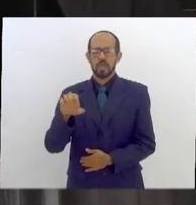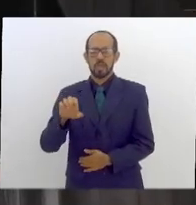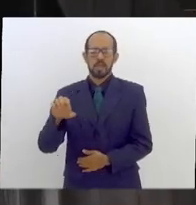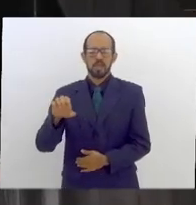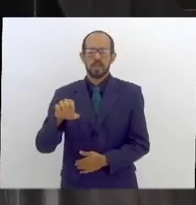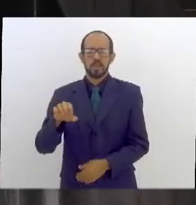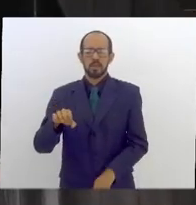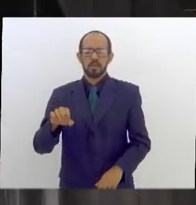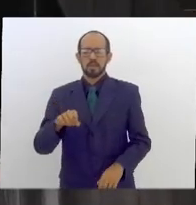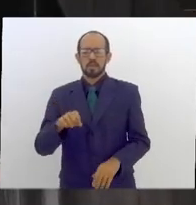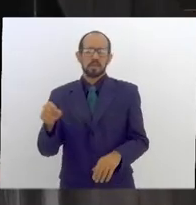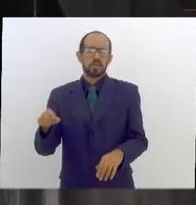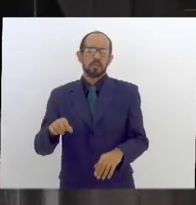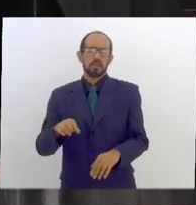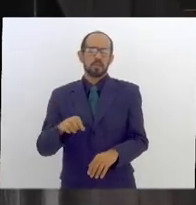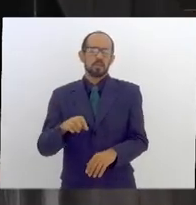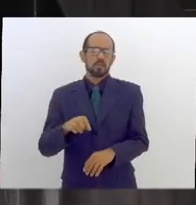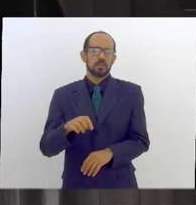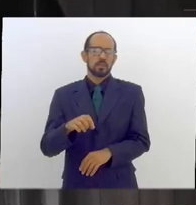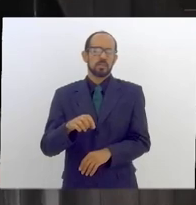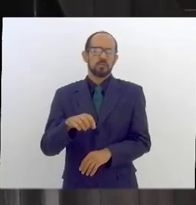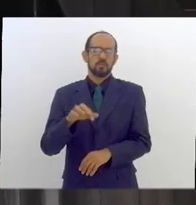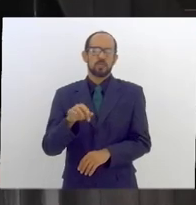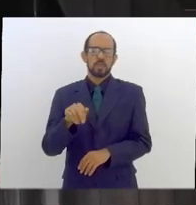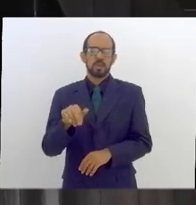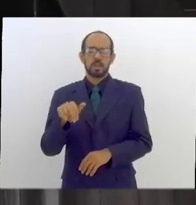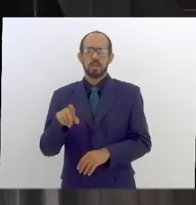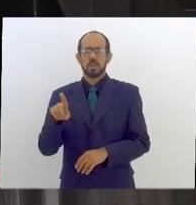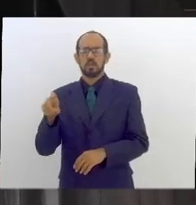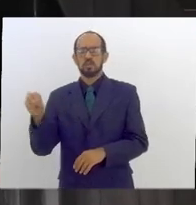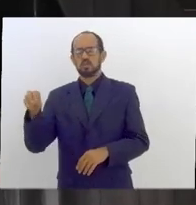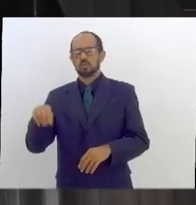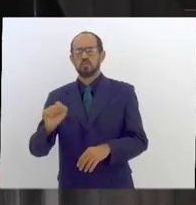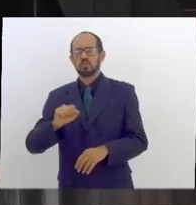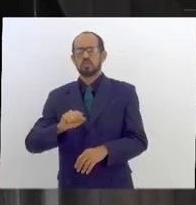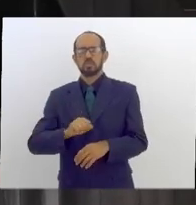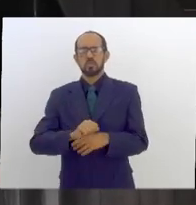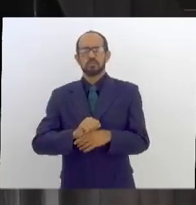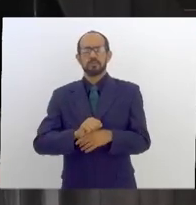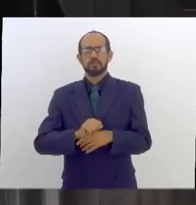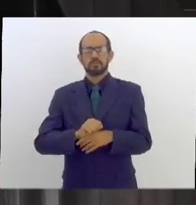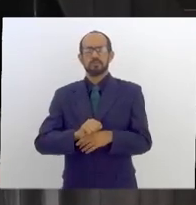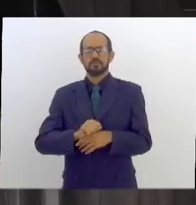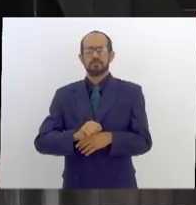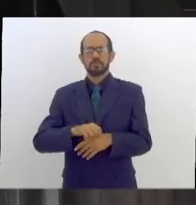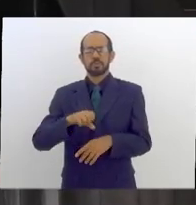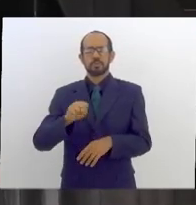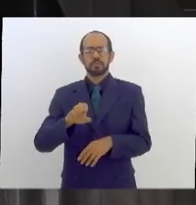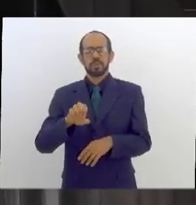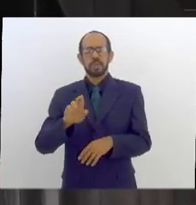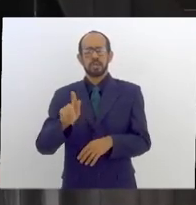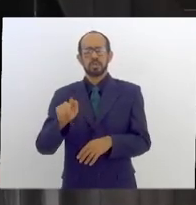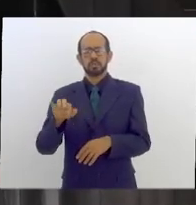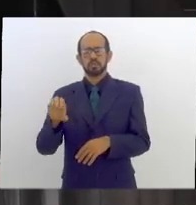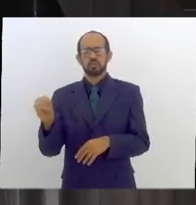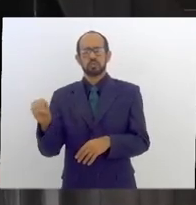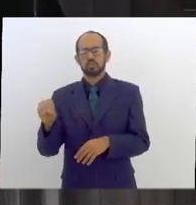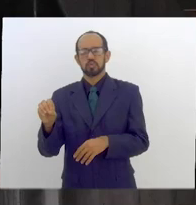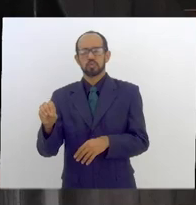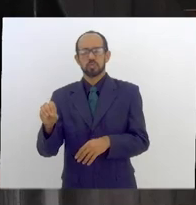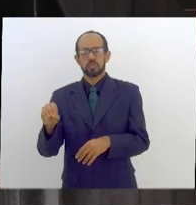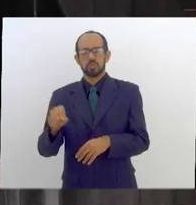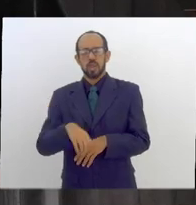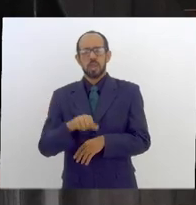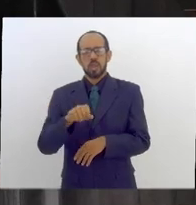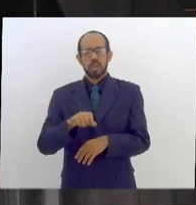Madureira, Major Brigadeiro do Ar, Fernando César, Major Brigadeiro do Ar, Sérgio Barros, Brigadeiro